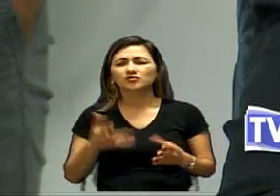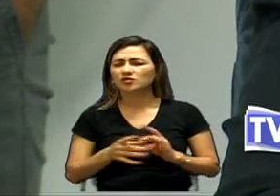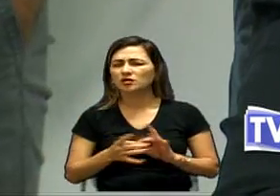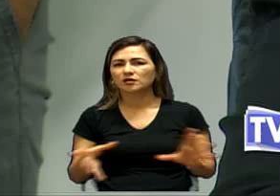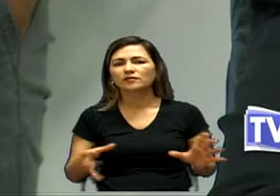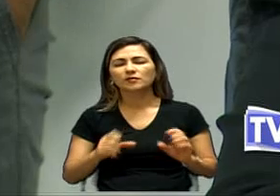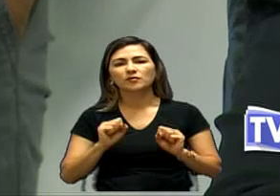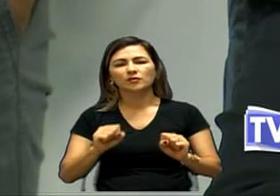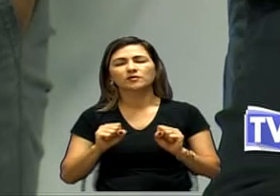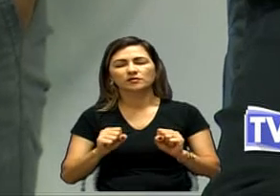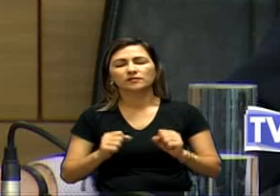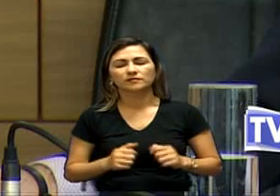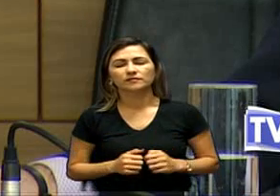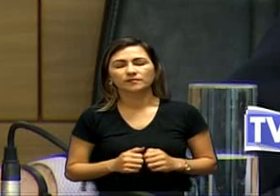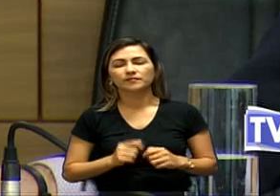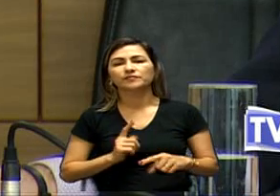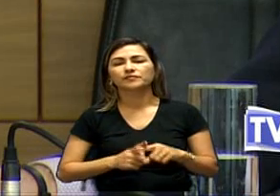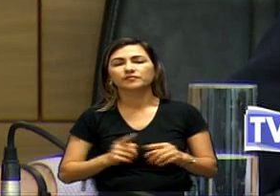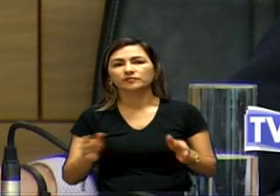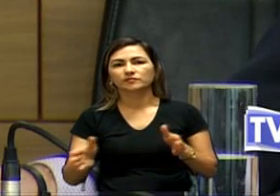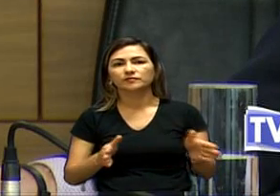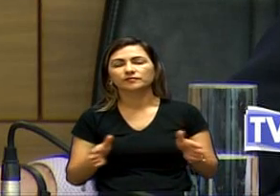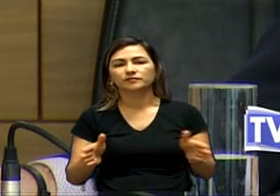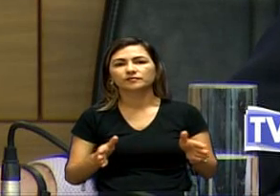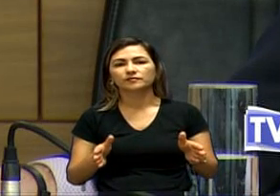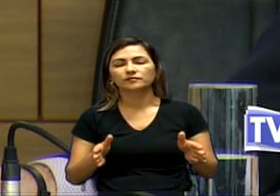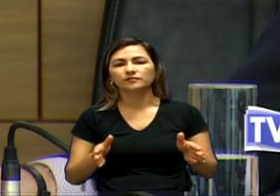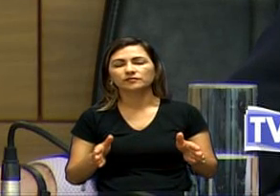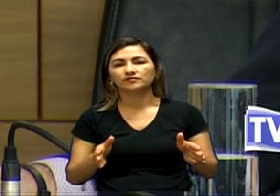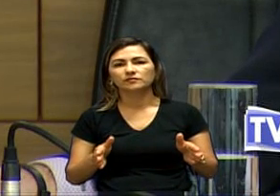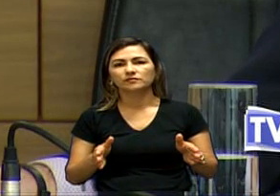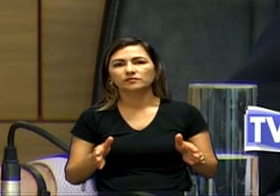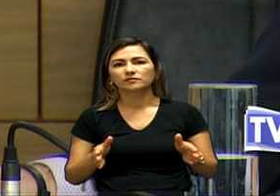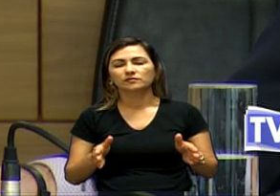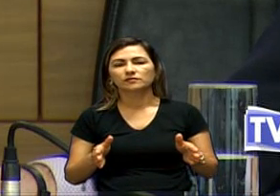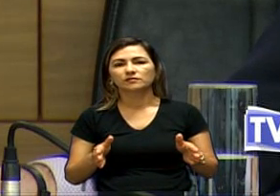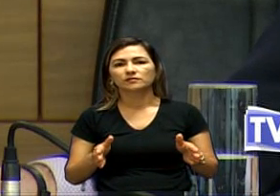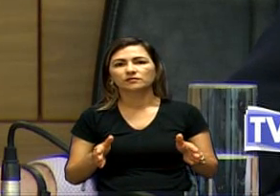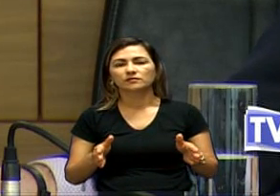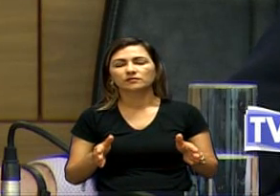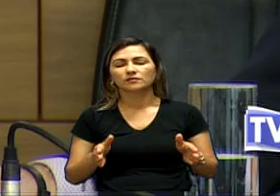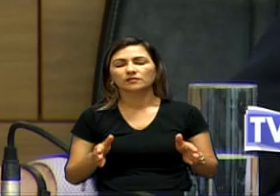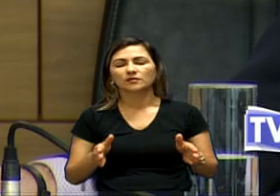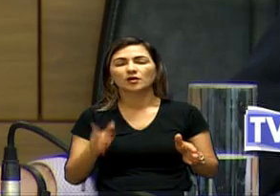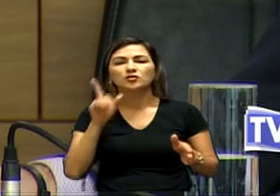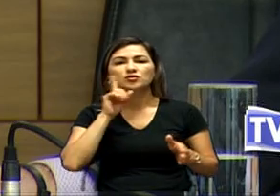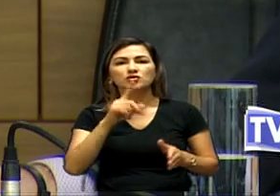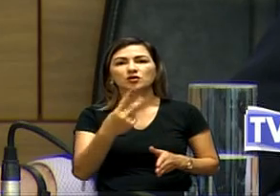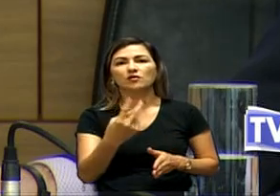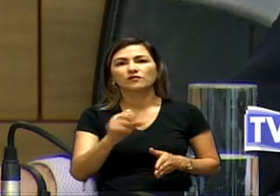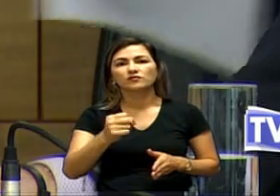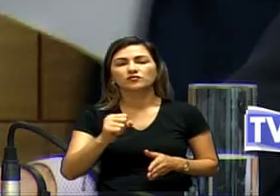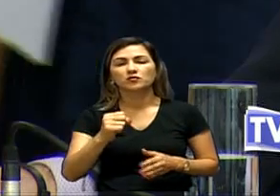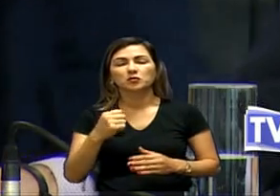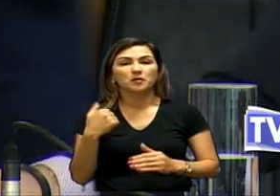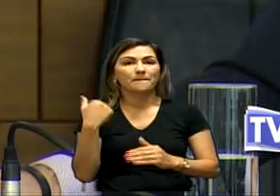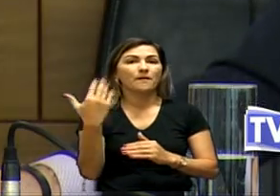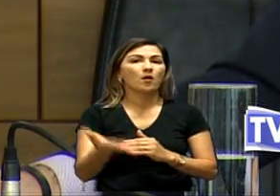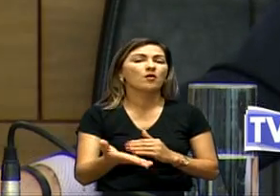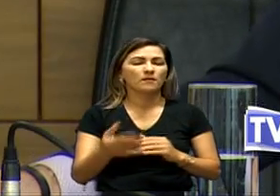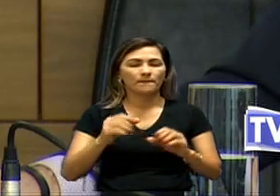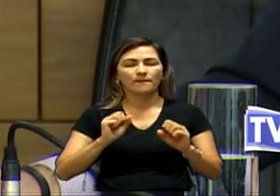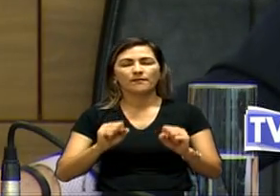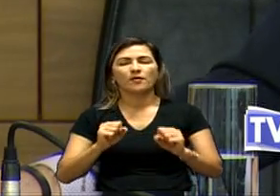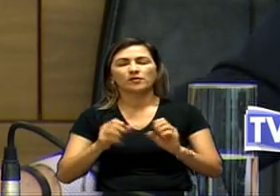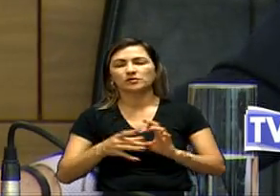É uma resolução por causa do período eleitoral. Mas qual horário, então, que ele pode? Qual horário? Depois do dia 28, das eleições. Já pode, se